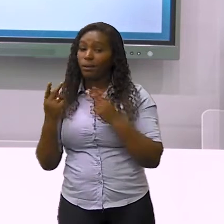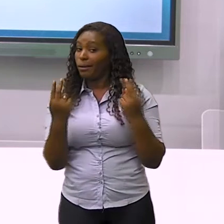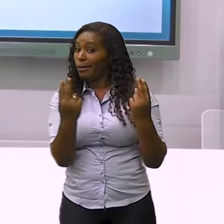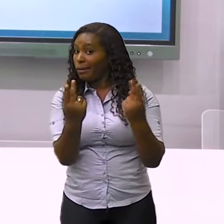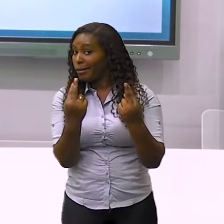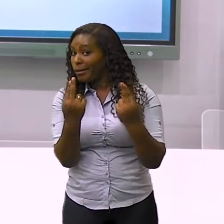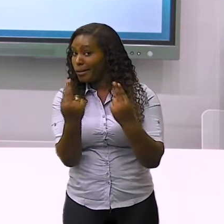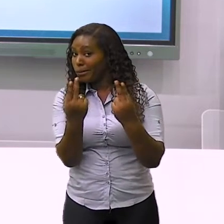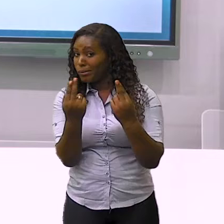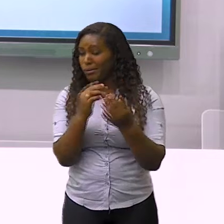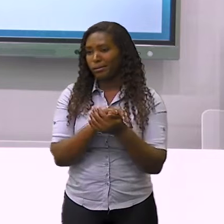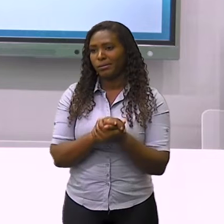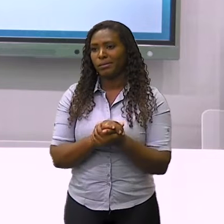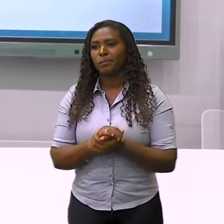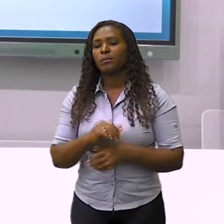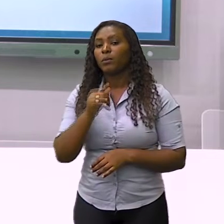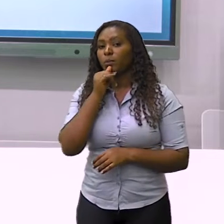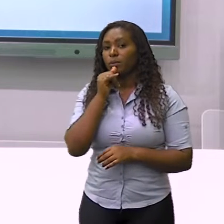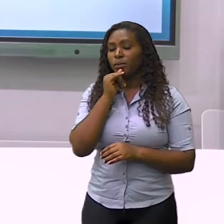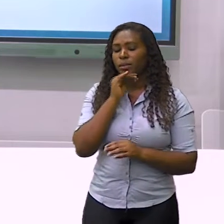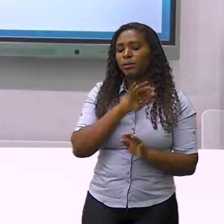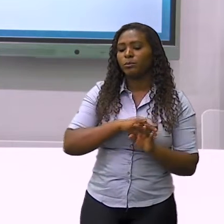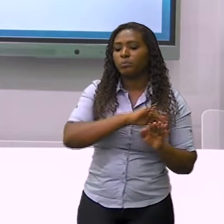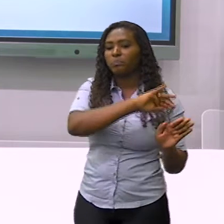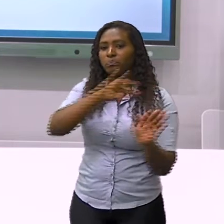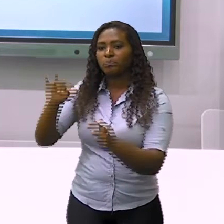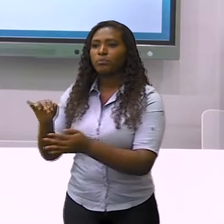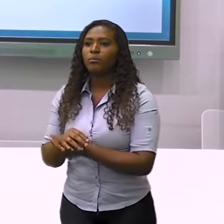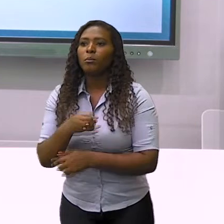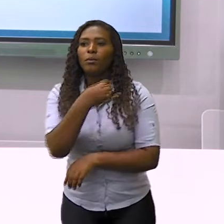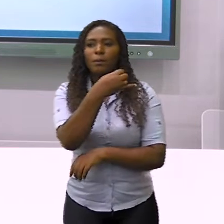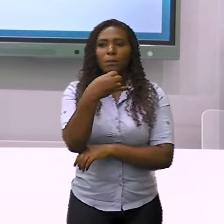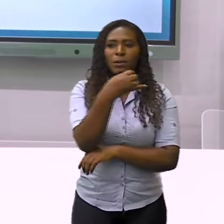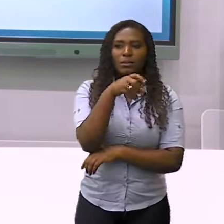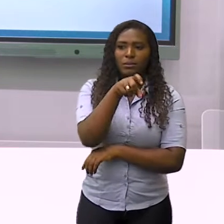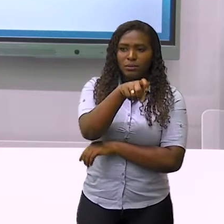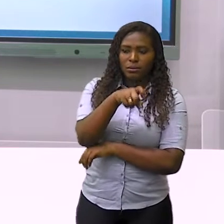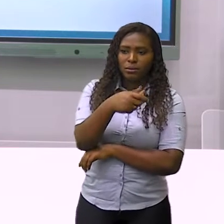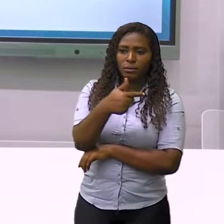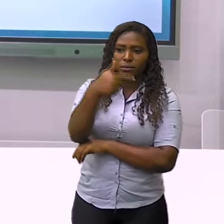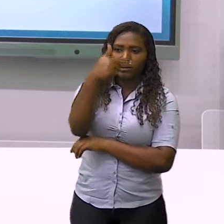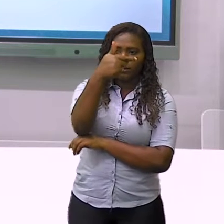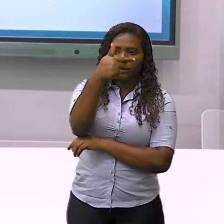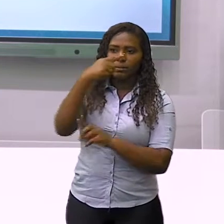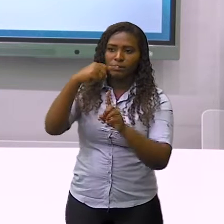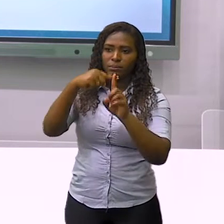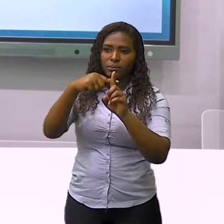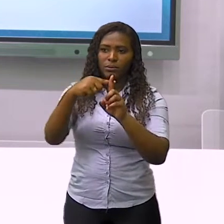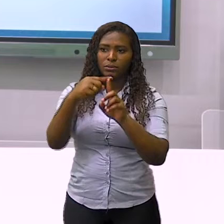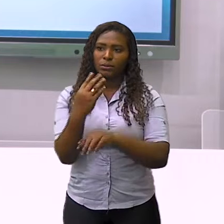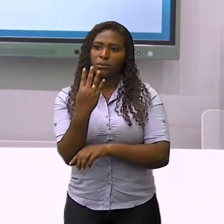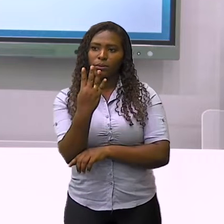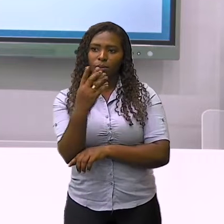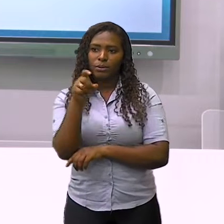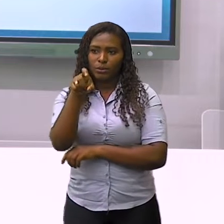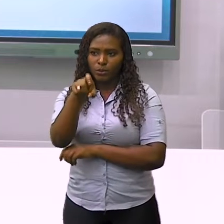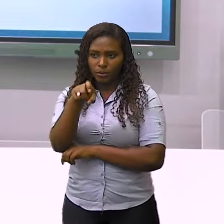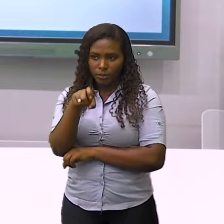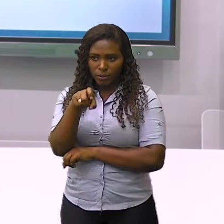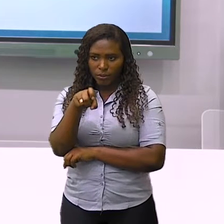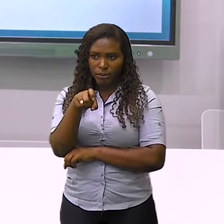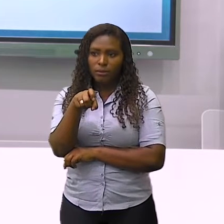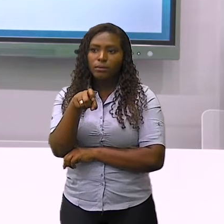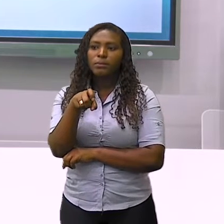16 menos 8k. Eu quero achar o valor de k. Então, o que eu vou fazer? Eu